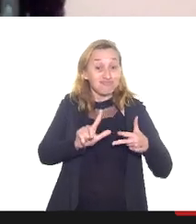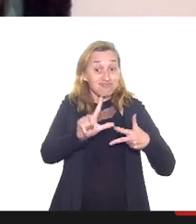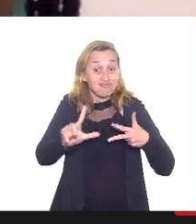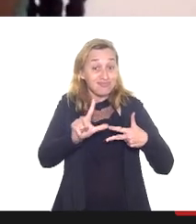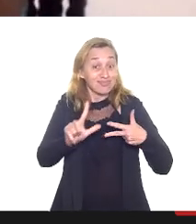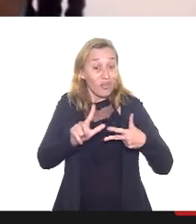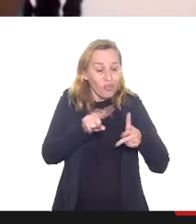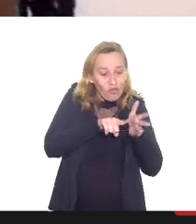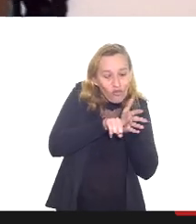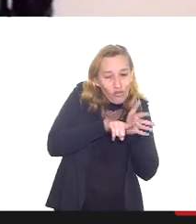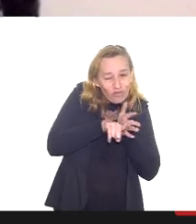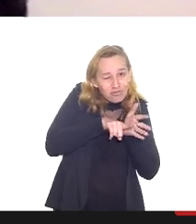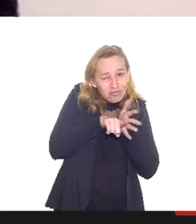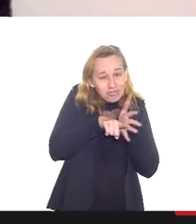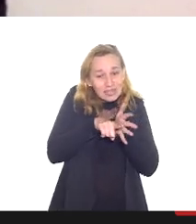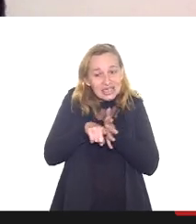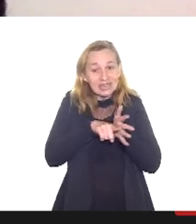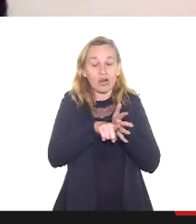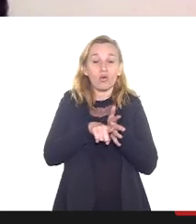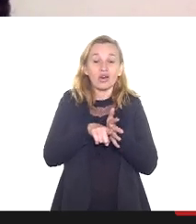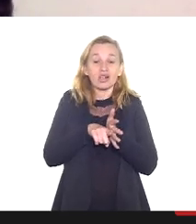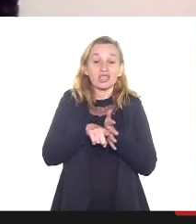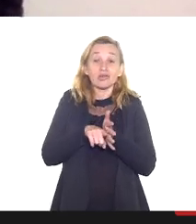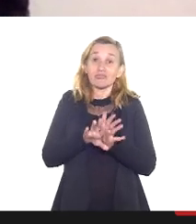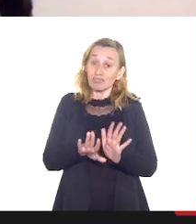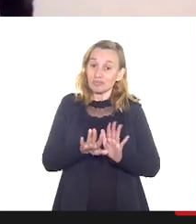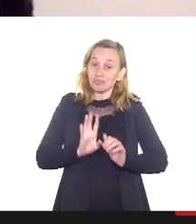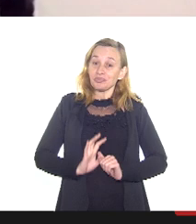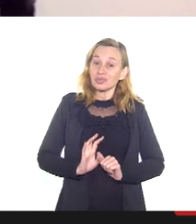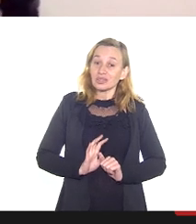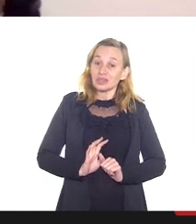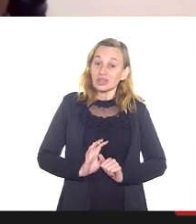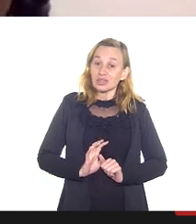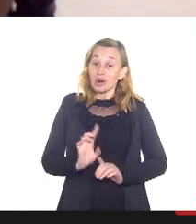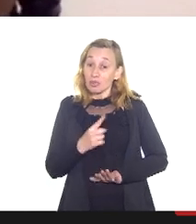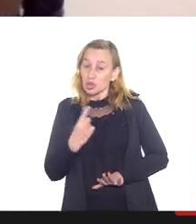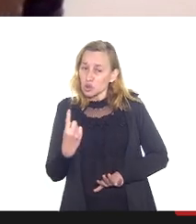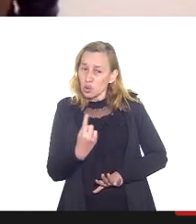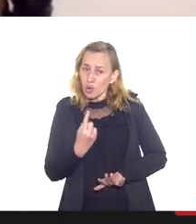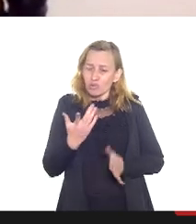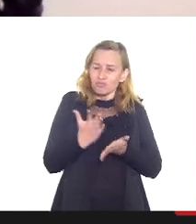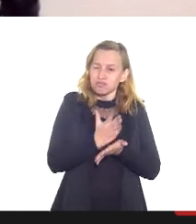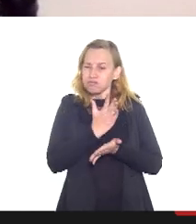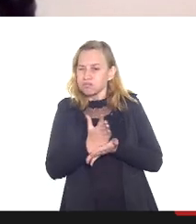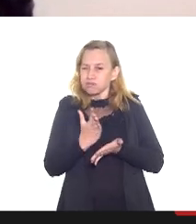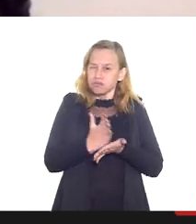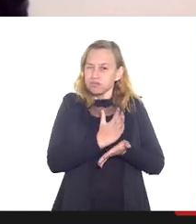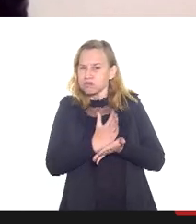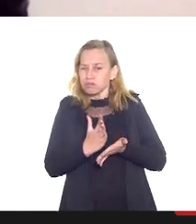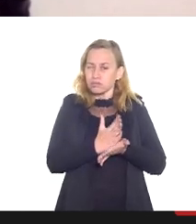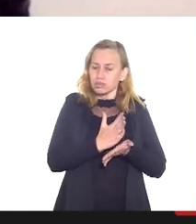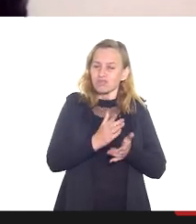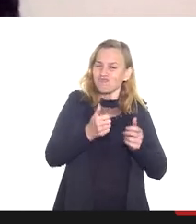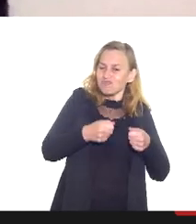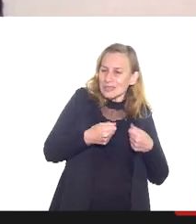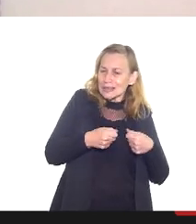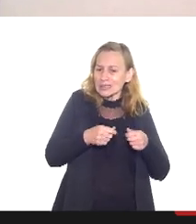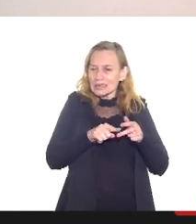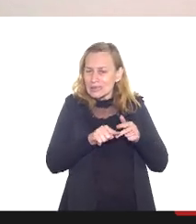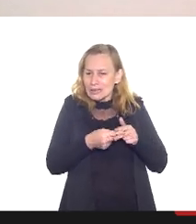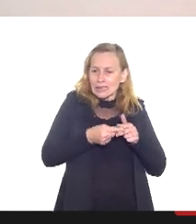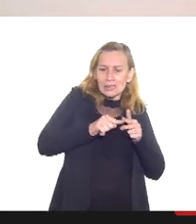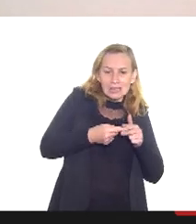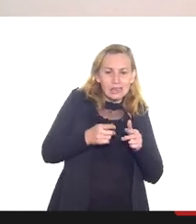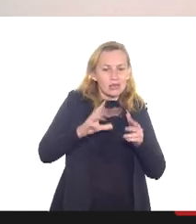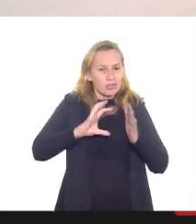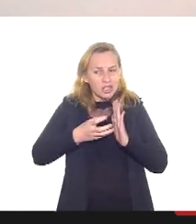que é a fiscalização. No entanto, há para nós ainda algumas lacunas, né, para nós do